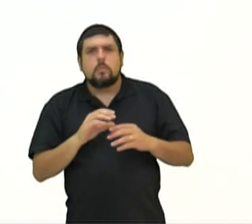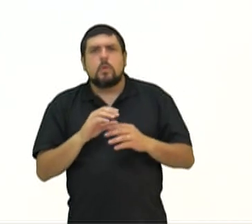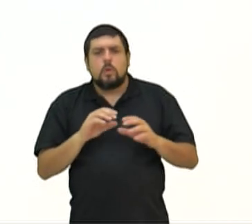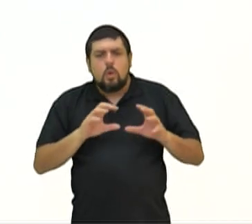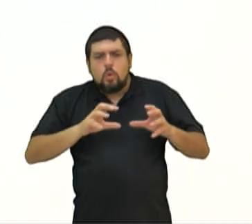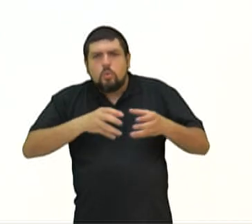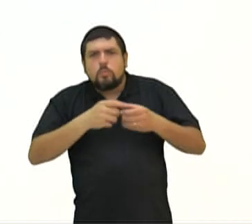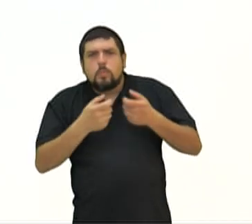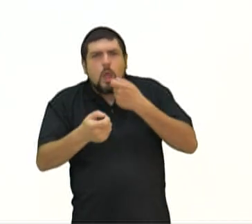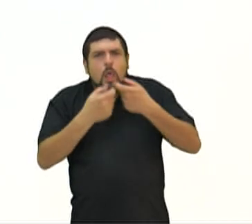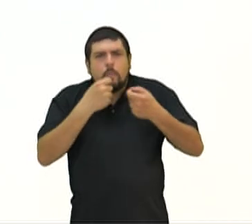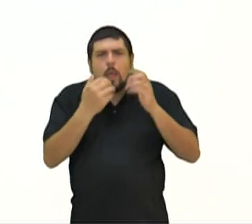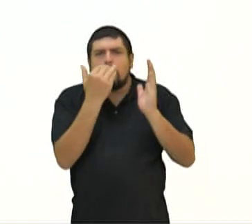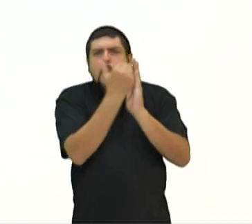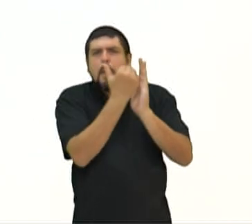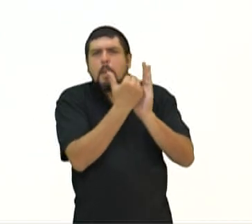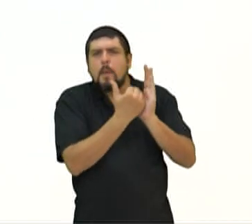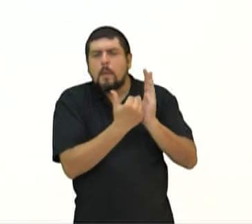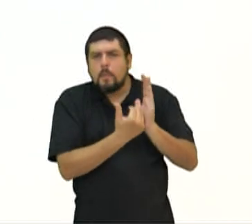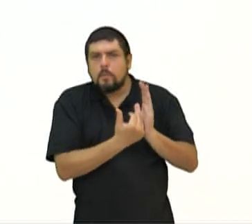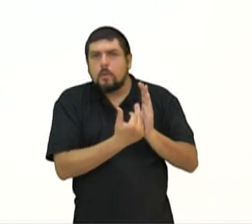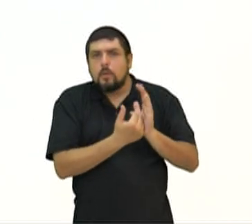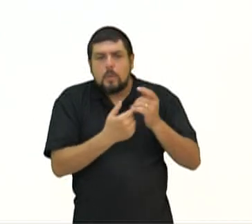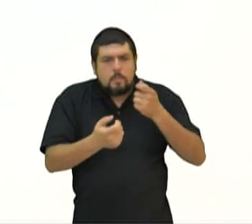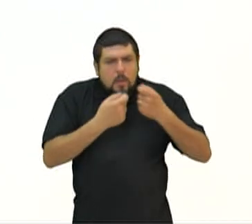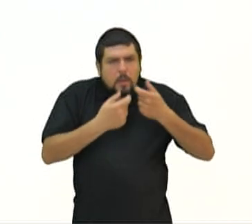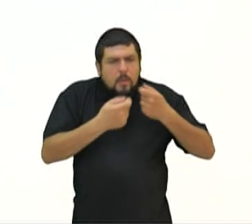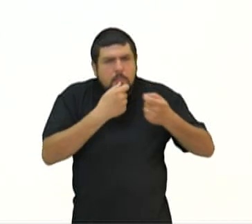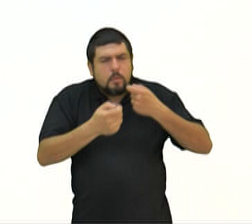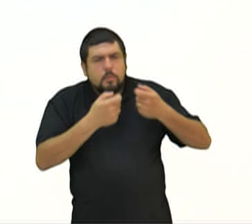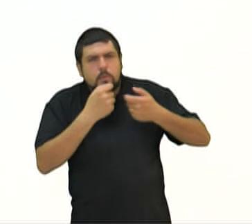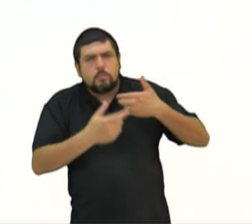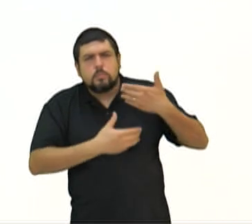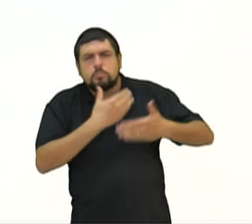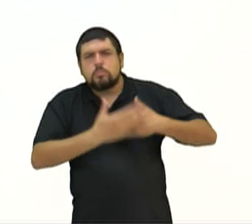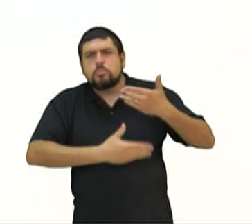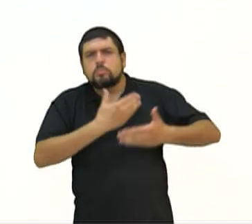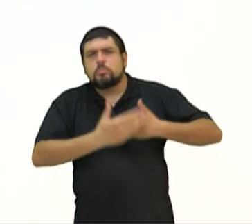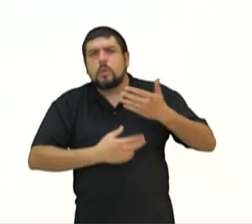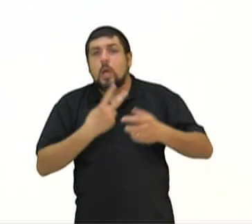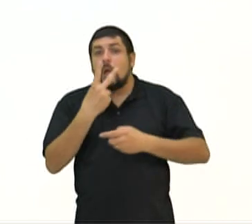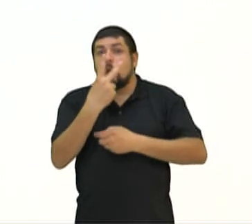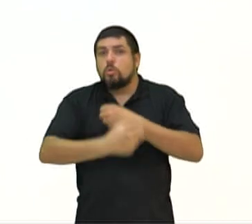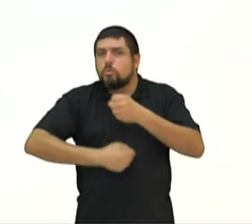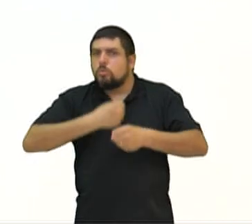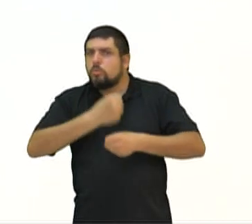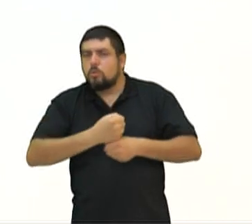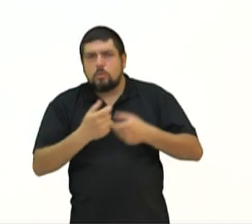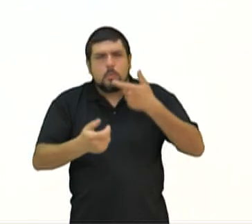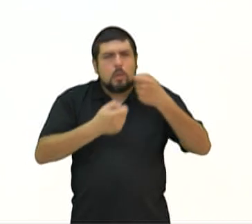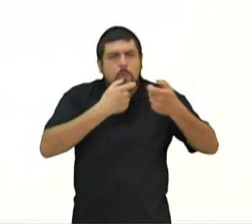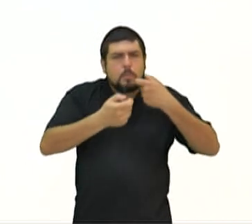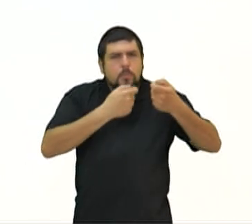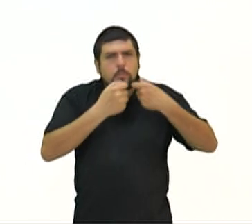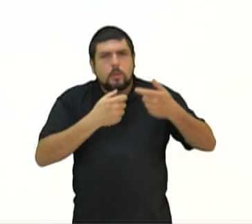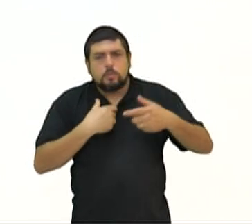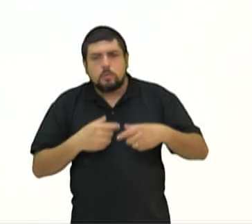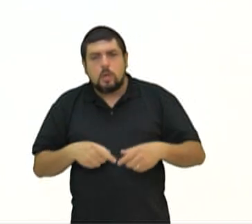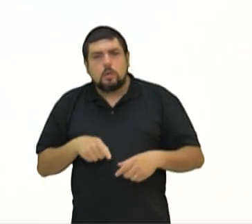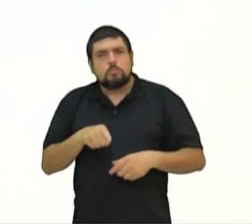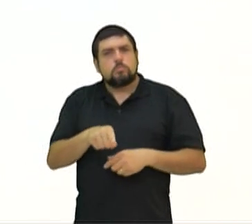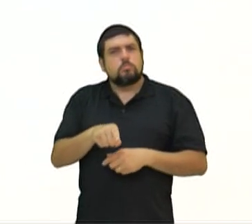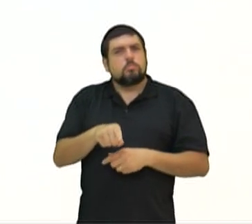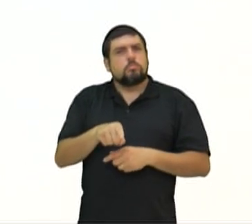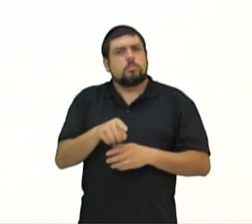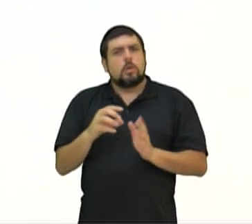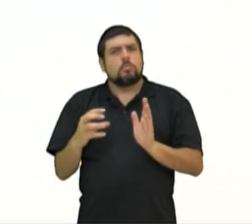Então a mesma paciente de 34 anos, 2 anos já feito o acompanhamento dela e ela não voltou a